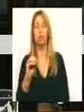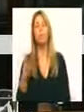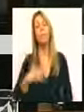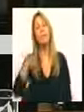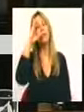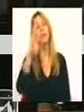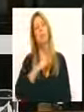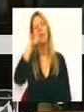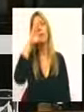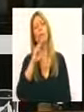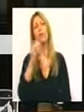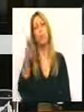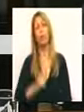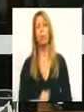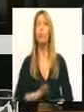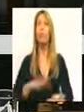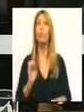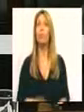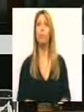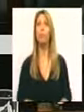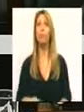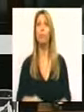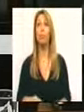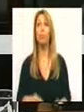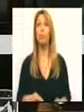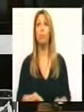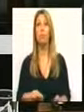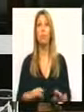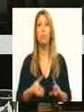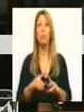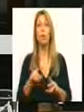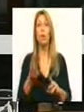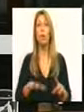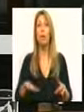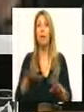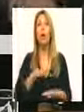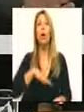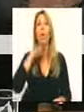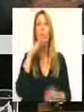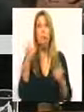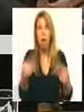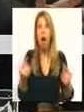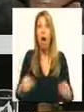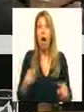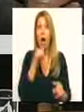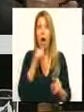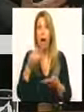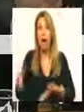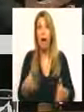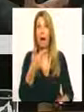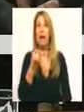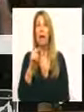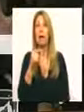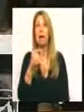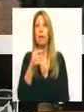Ministro, quanto à questão da carga poluidora que existe no leito do rio, segundo palavras do